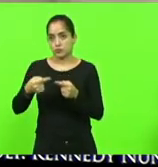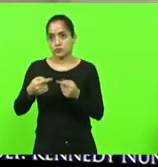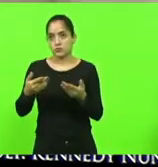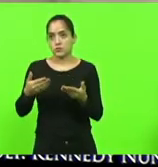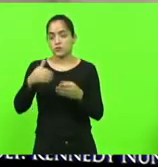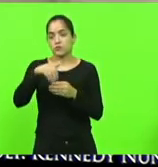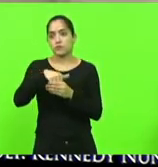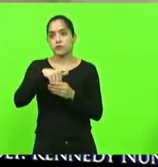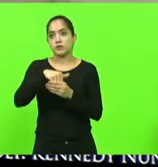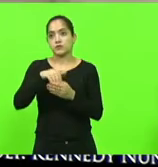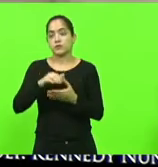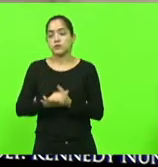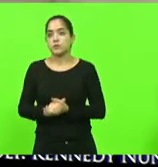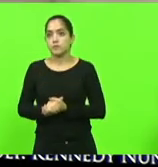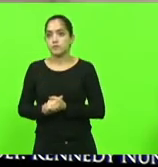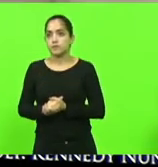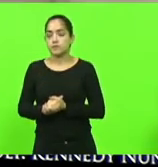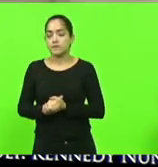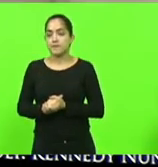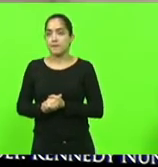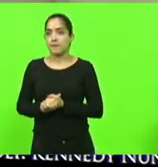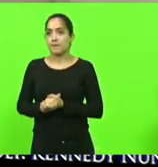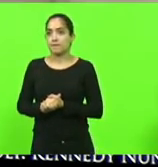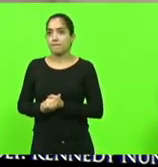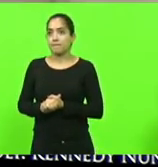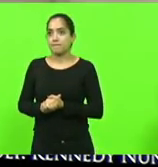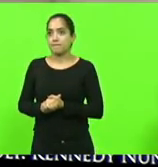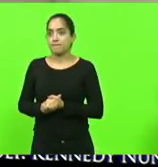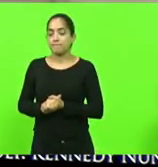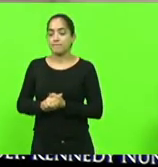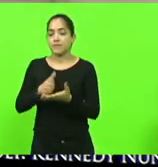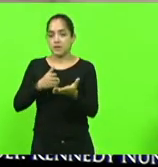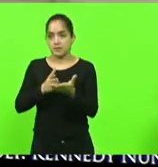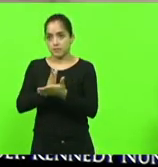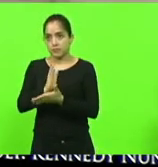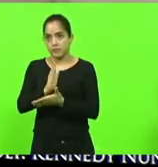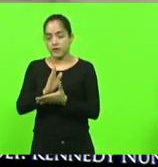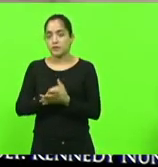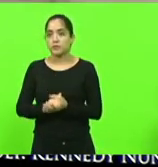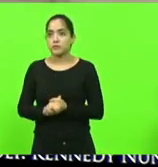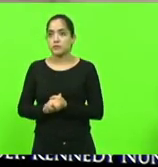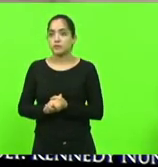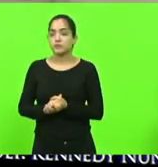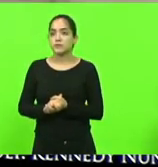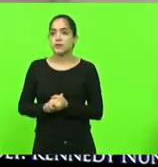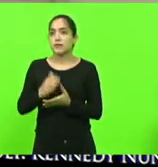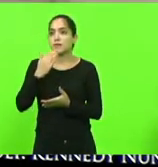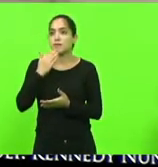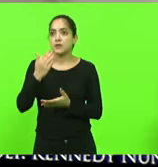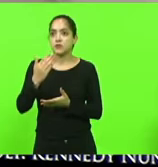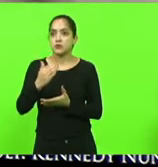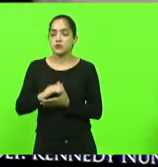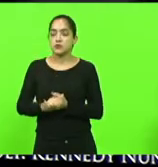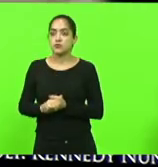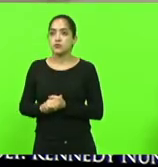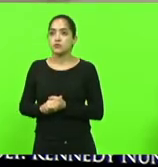votação. Deputados que aprovam, permaneçam como se encontram. Aprovado por unanimidade. Requerimentos.